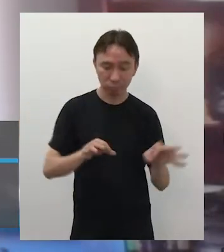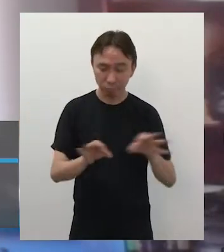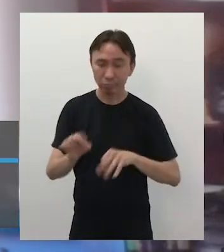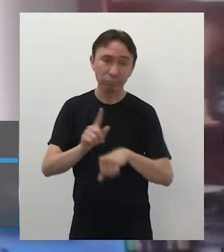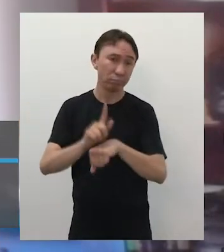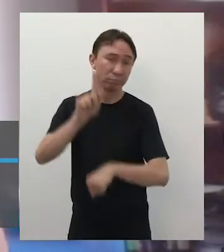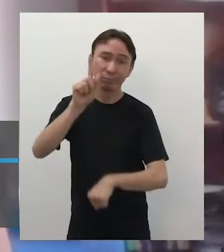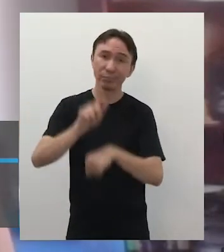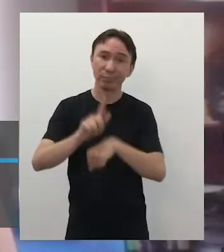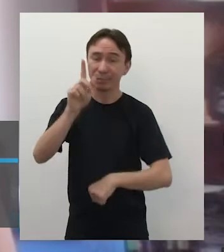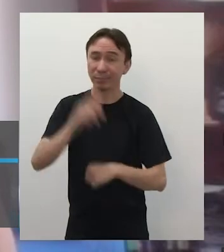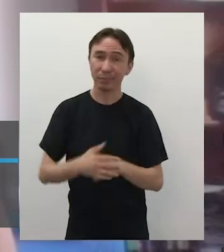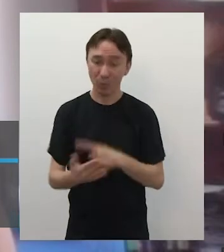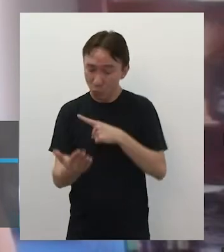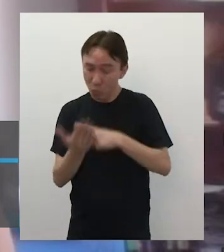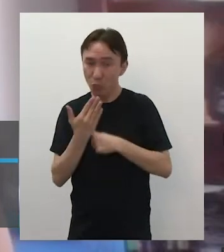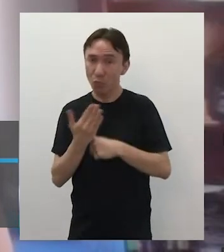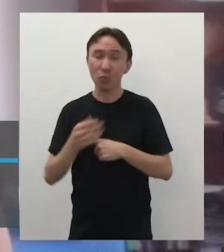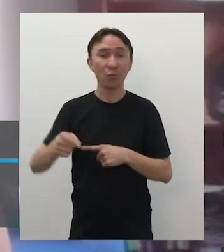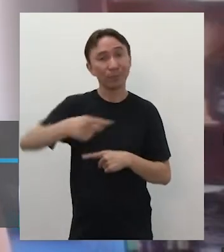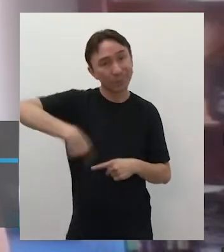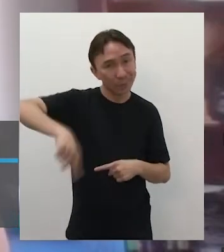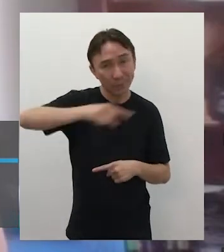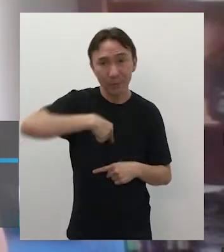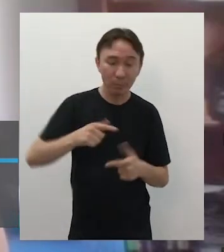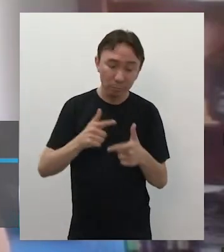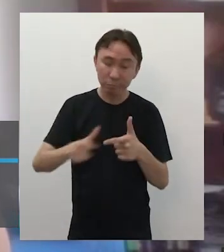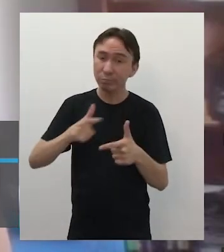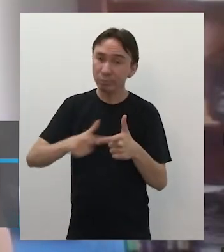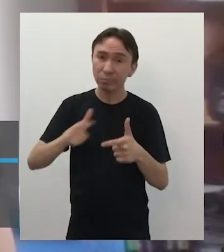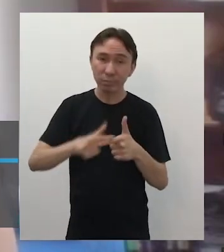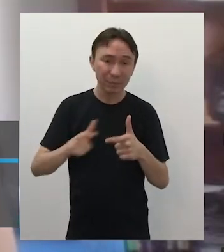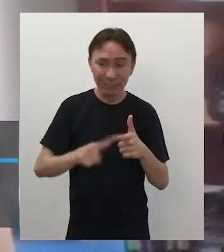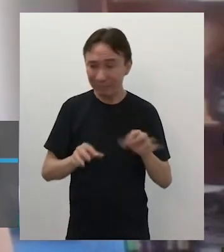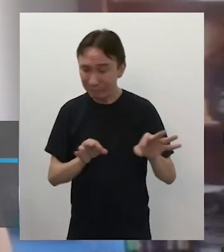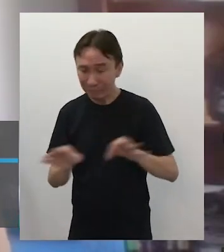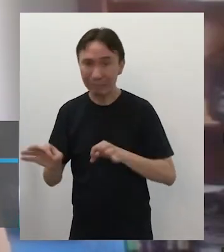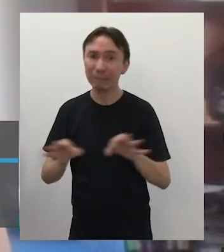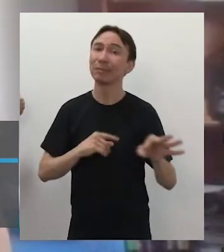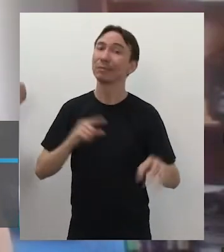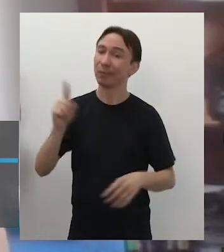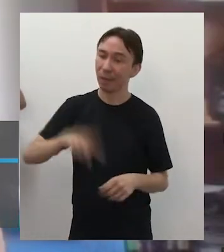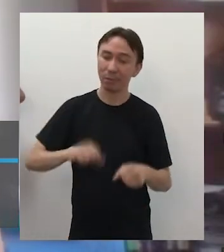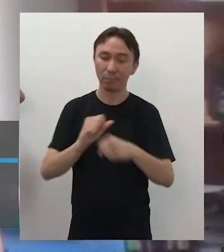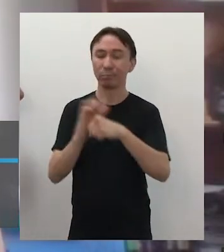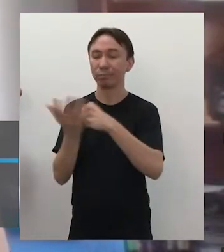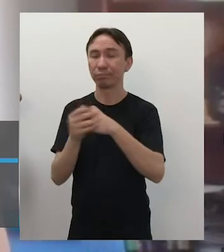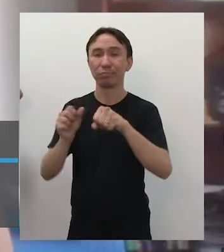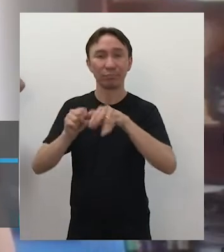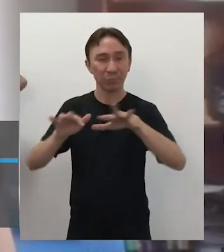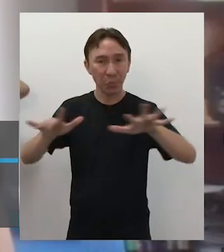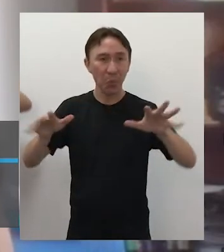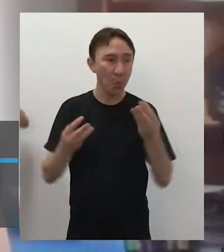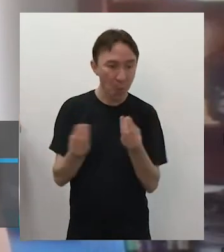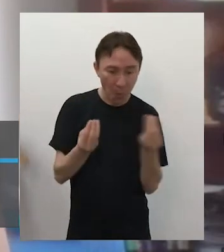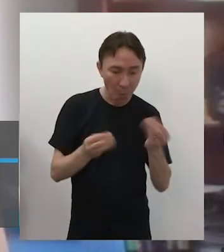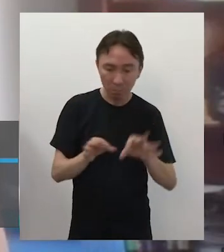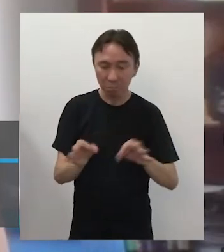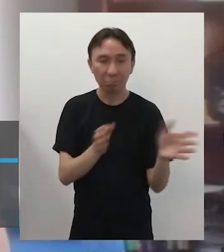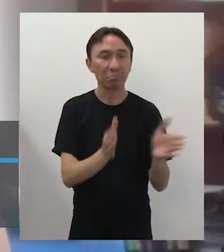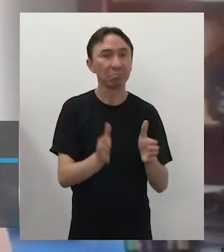com a autogestão, desenvolver a autogestão ali na prática. Ela veio justamente porque foi um momento de